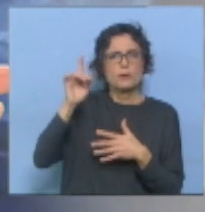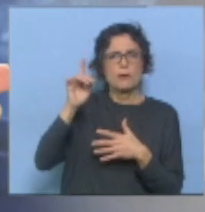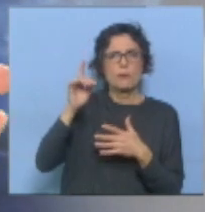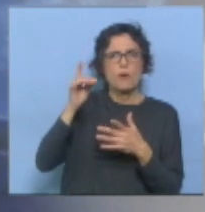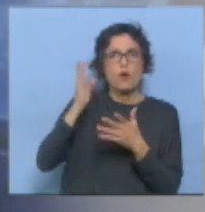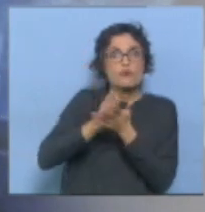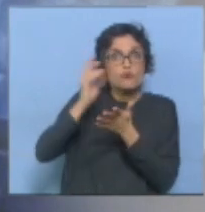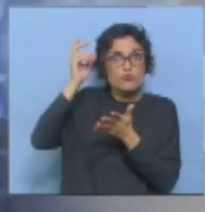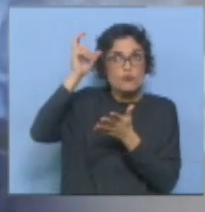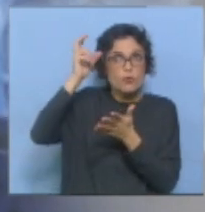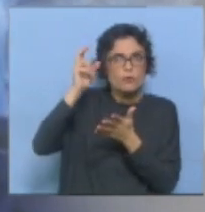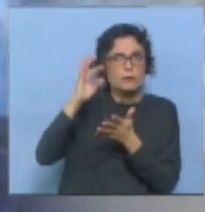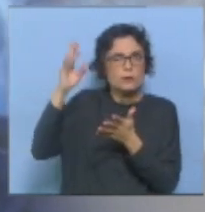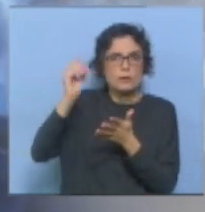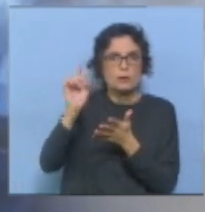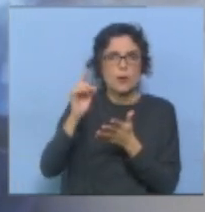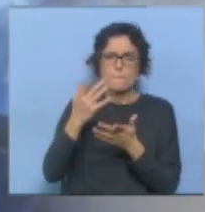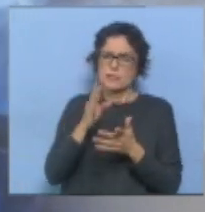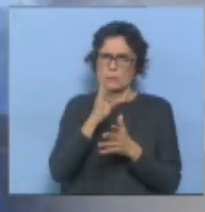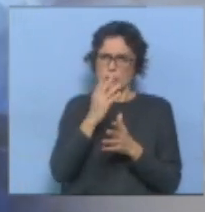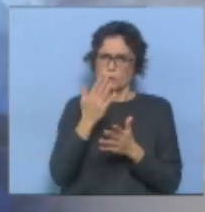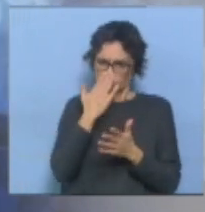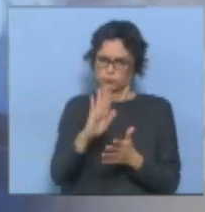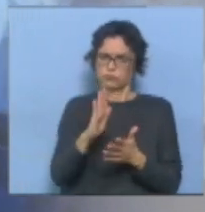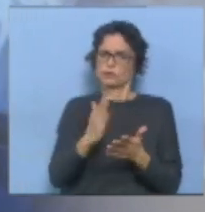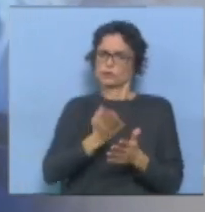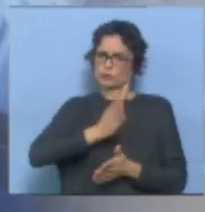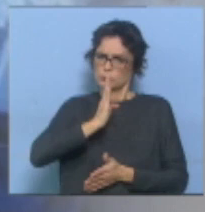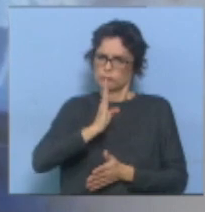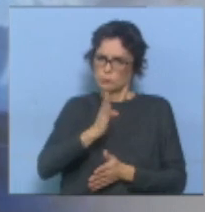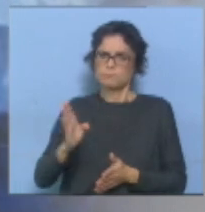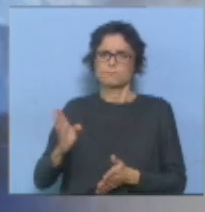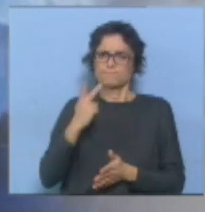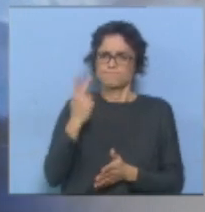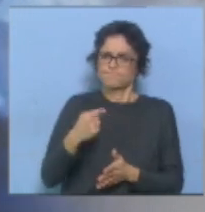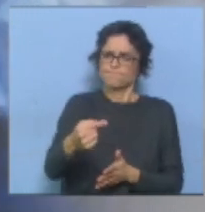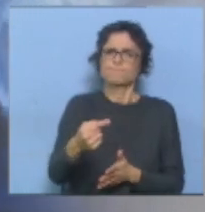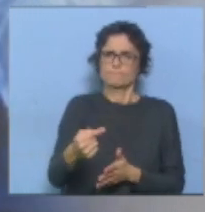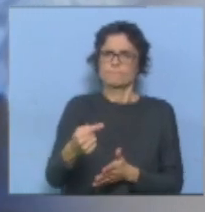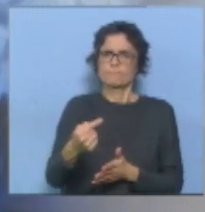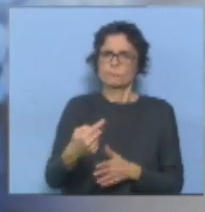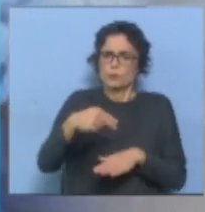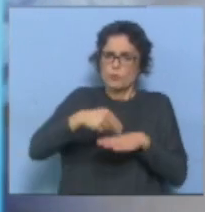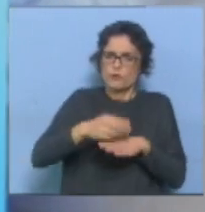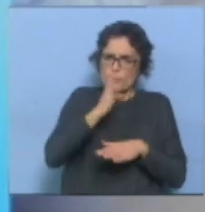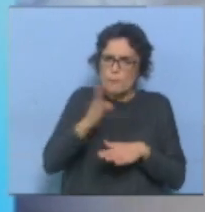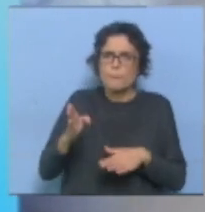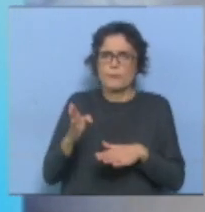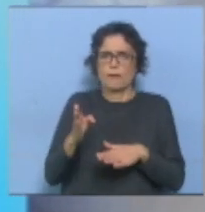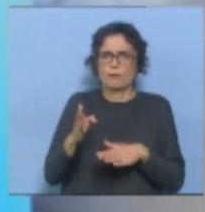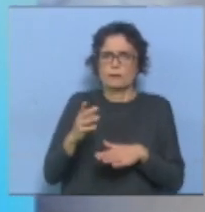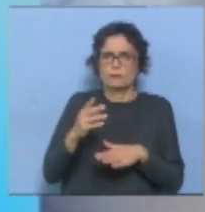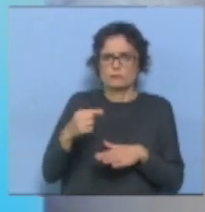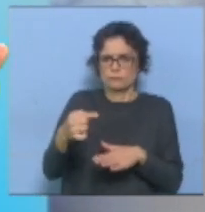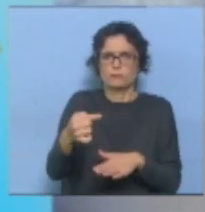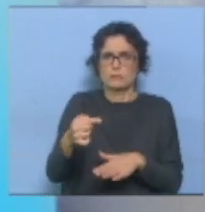isto casa sempre com atitudes concretas na vida e com formas de posicionamento muito prático depois na realidade do